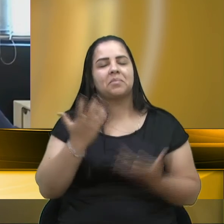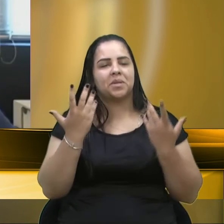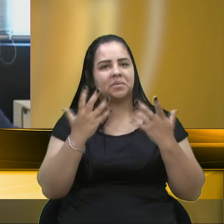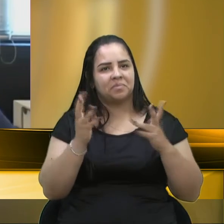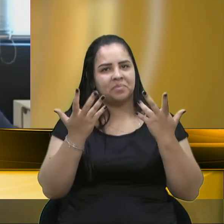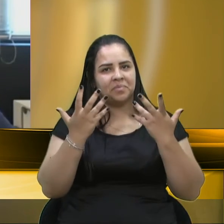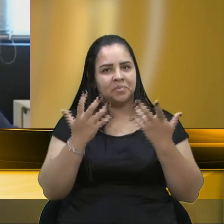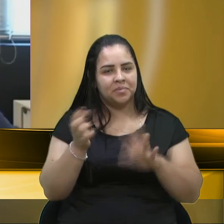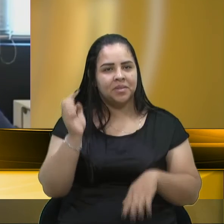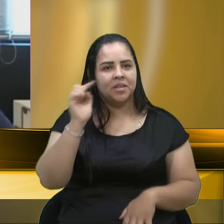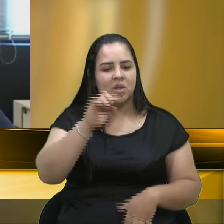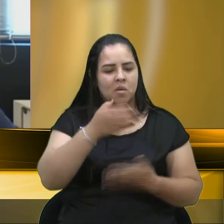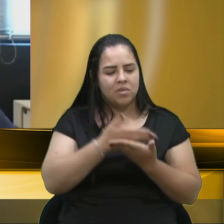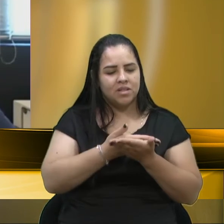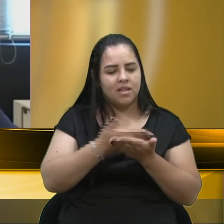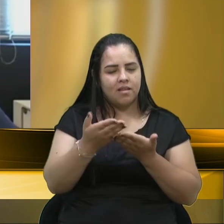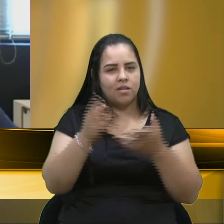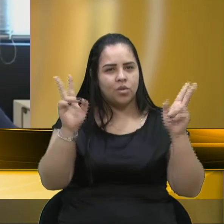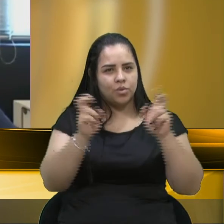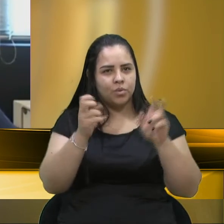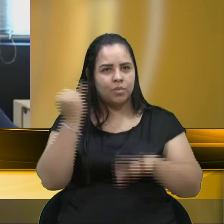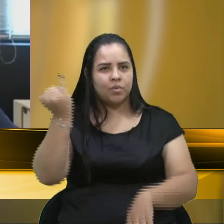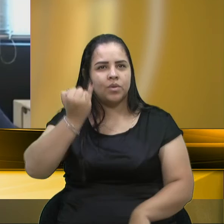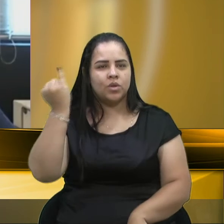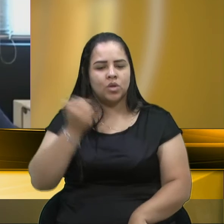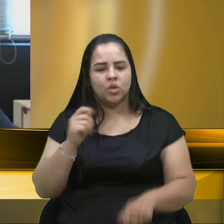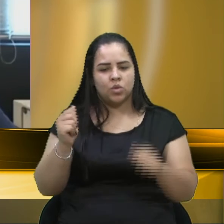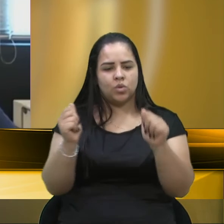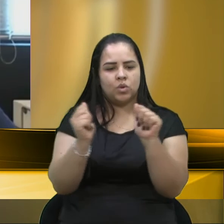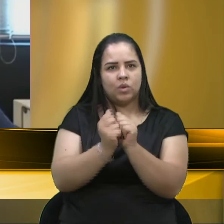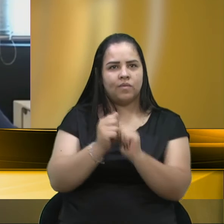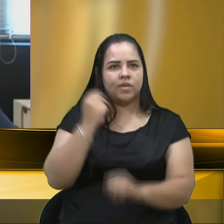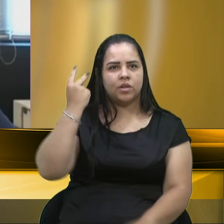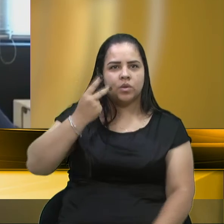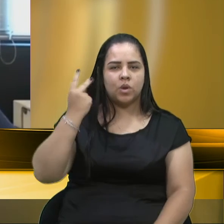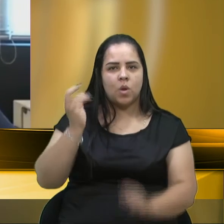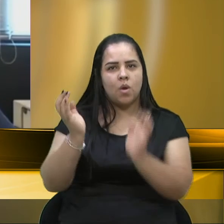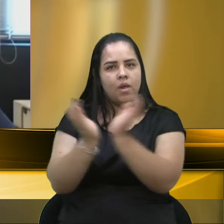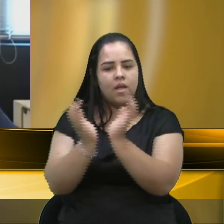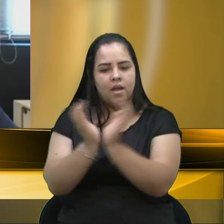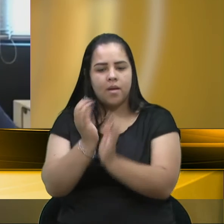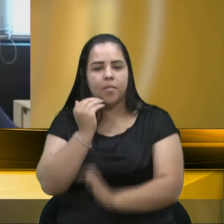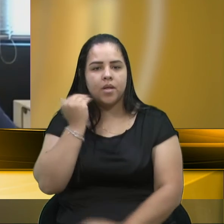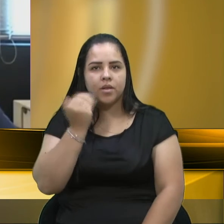tão importante. Você, juntamente com a vereadora, a colega nossa, Marisol,